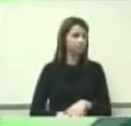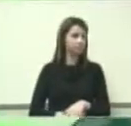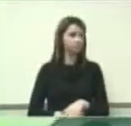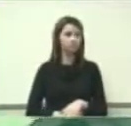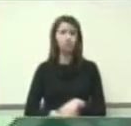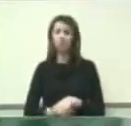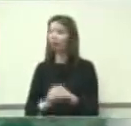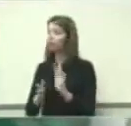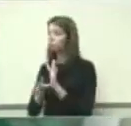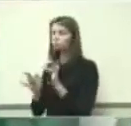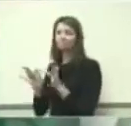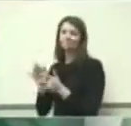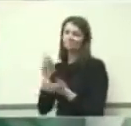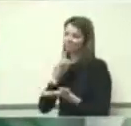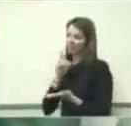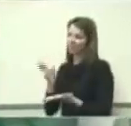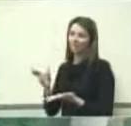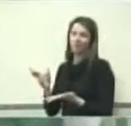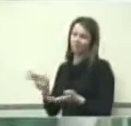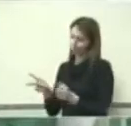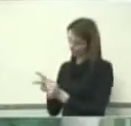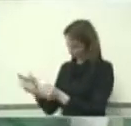Jesus disse Pedro venha